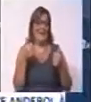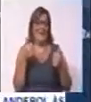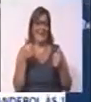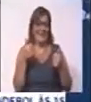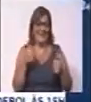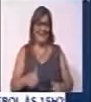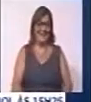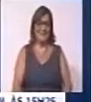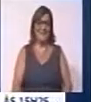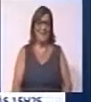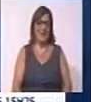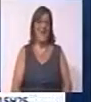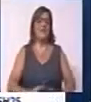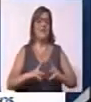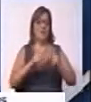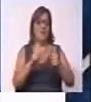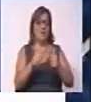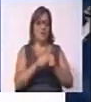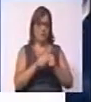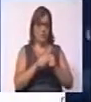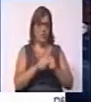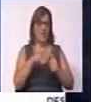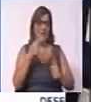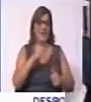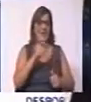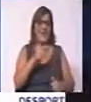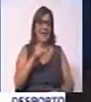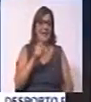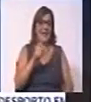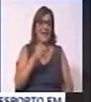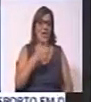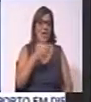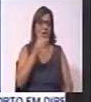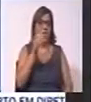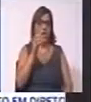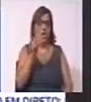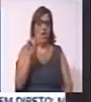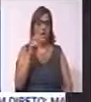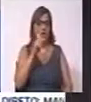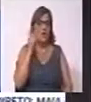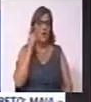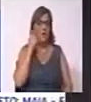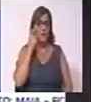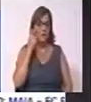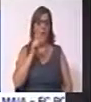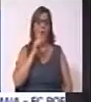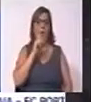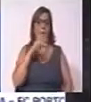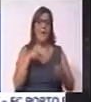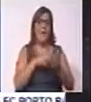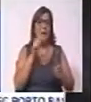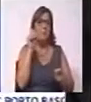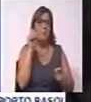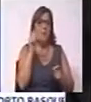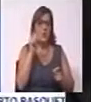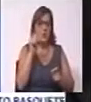desenvolvem juntos matriz com eletrólitos de vidro ou seja a atriz podem ser carregadas em minutos